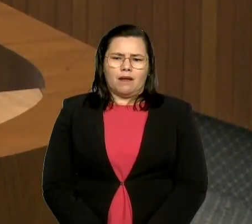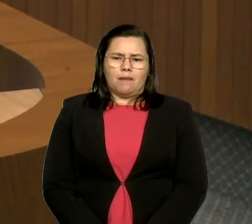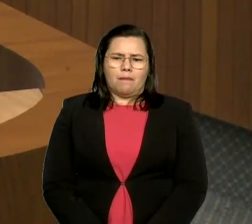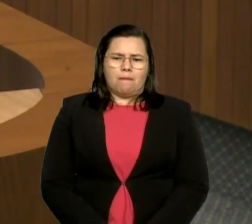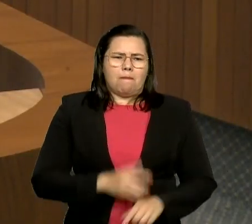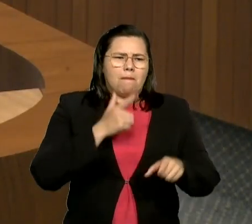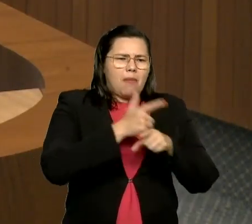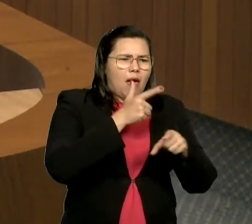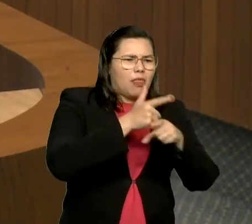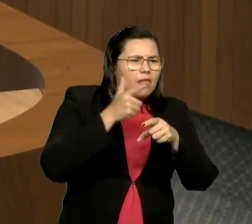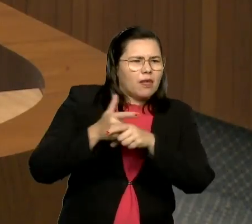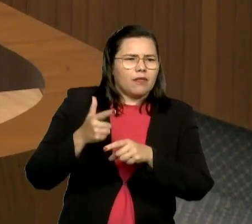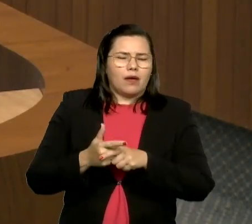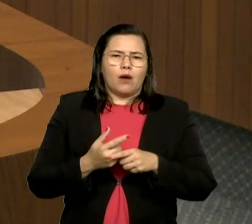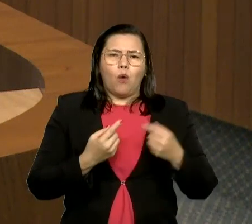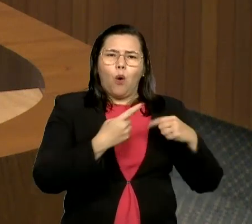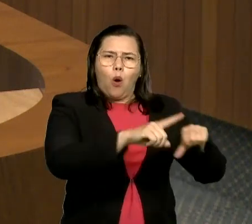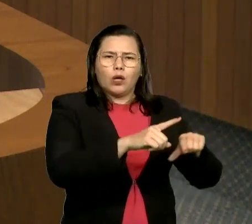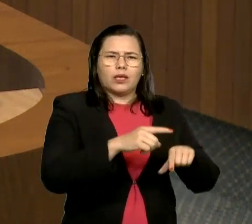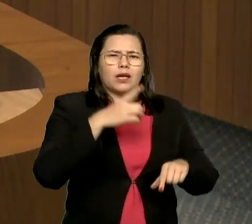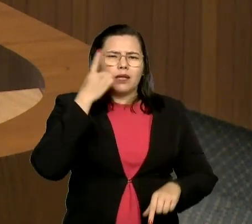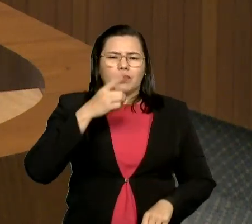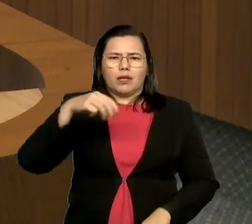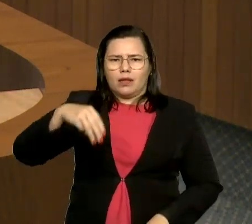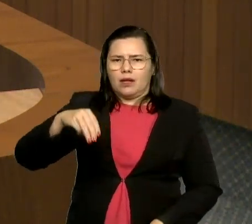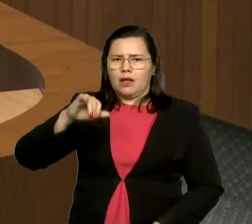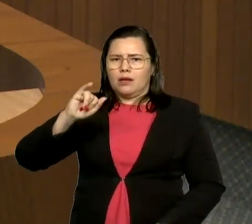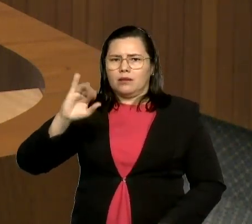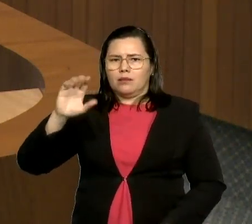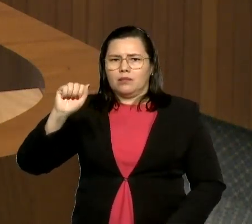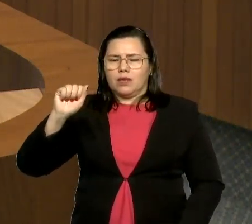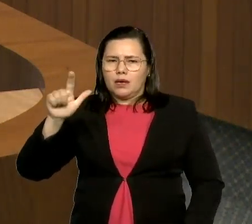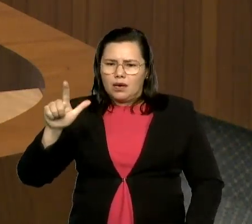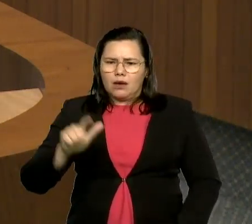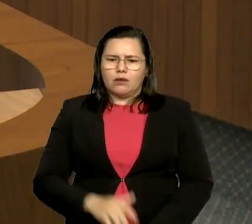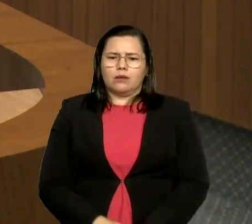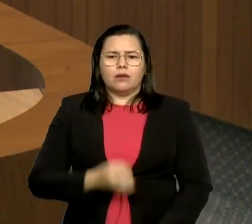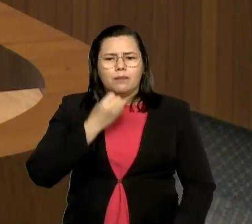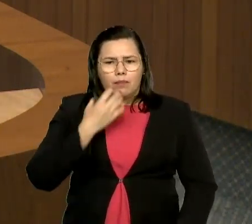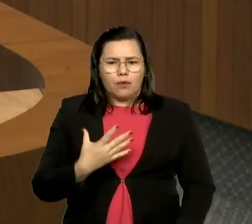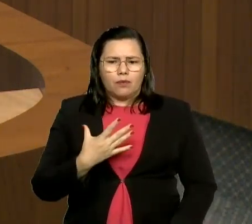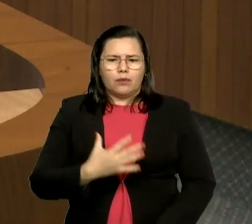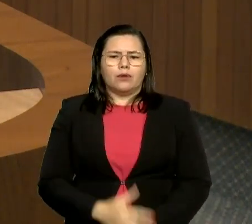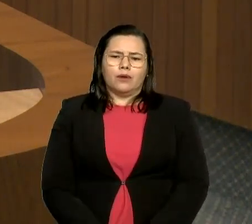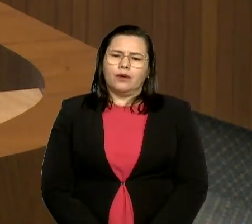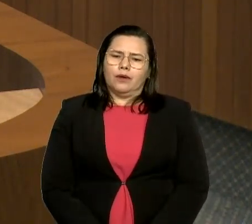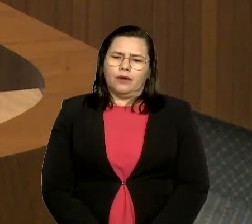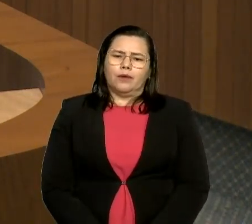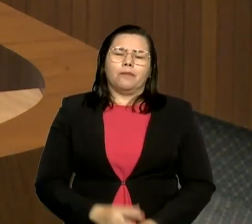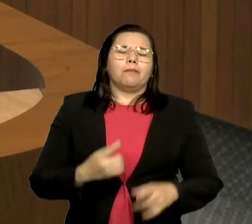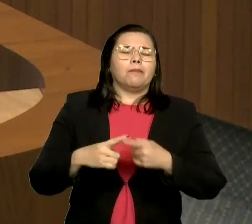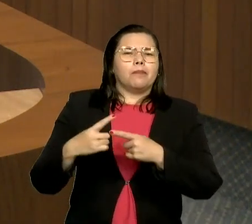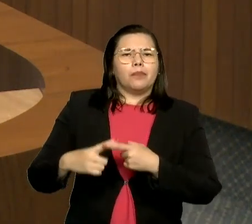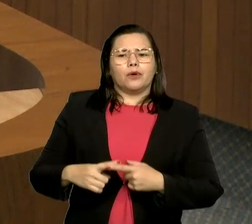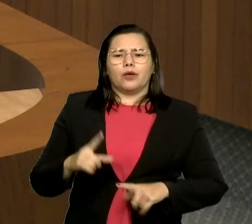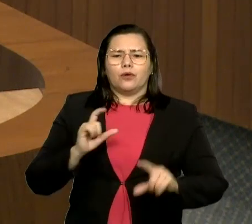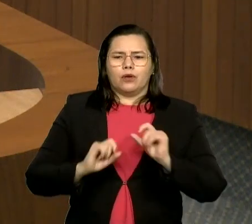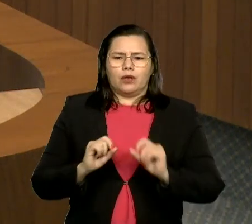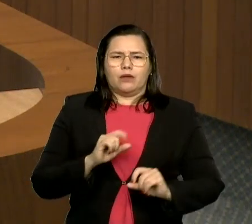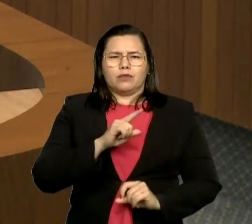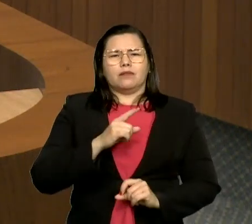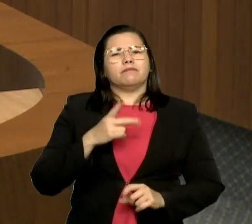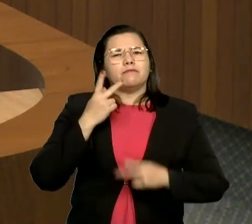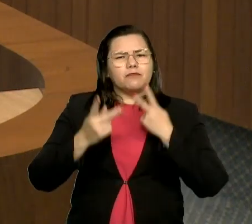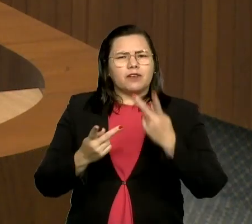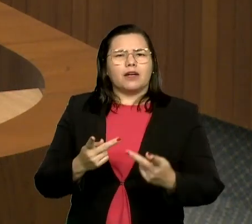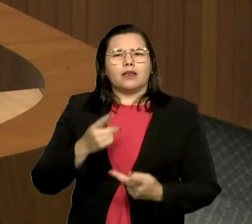para a senhora, deputada, inclusive, que dentro do seu segmento, a senhora reforça a sua profissão de fé dentro do